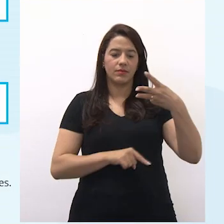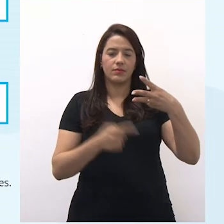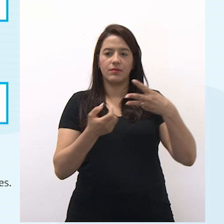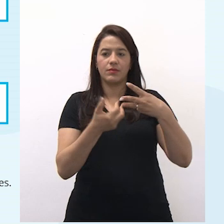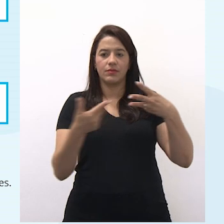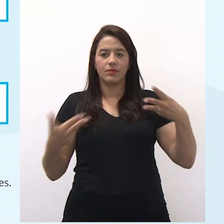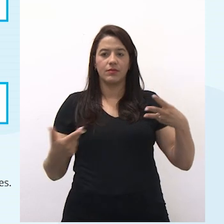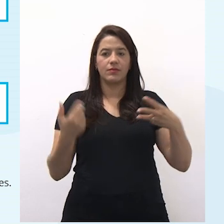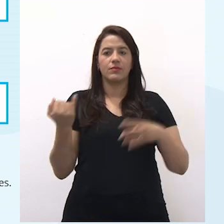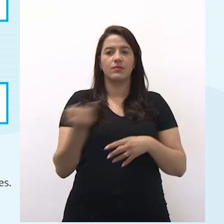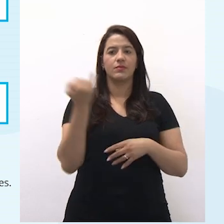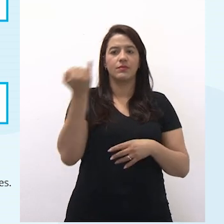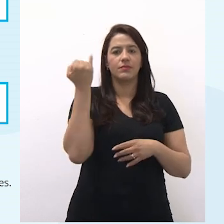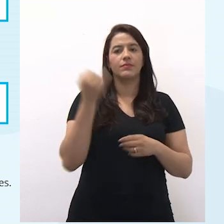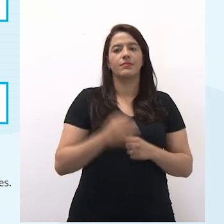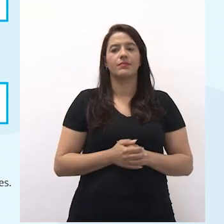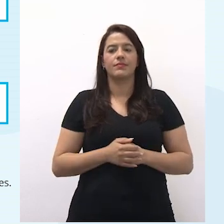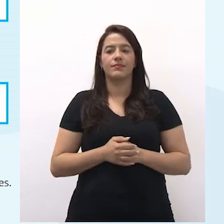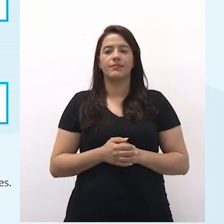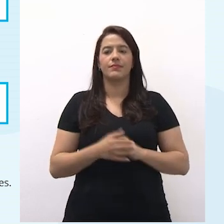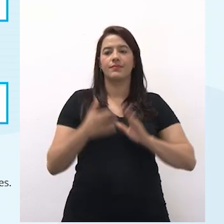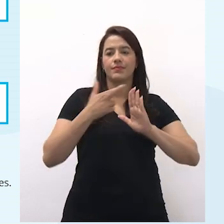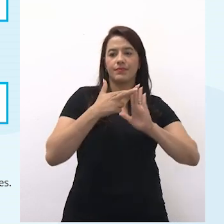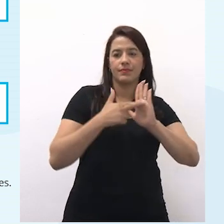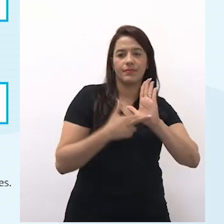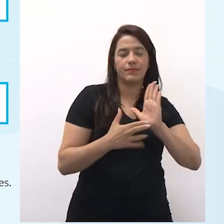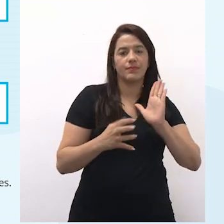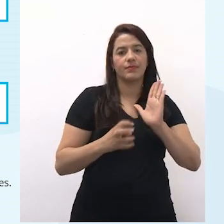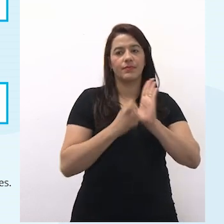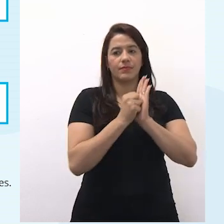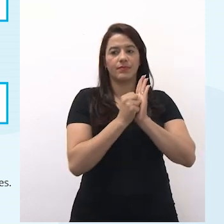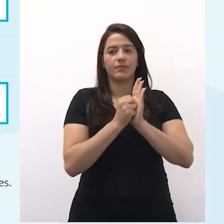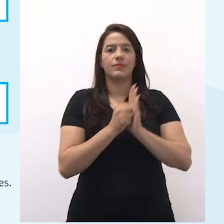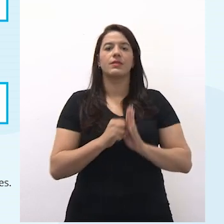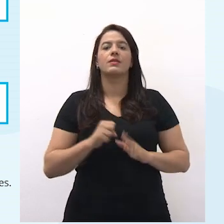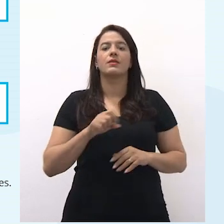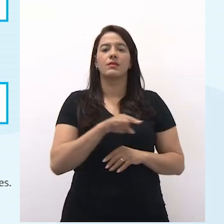importantes aí, vamos destacar, né? O relatório de rubricas, que, se eu não me